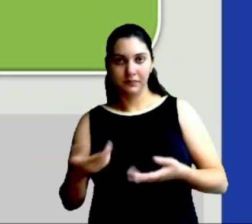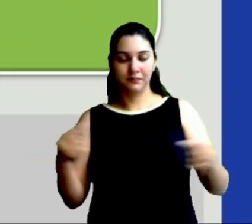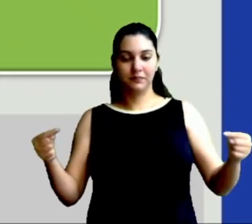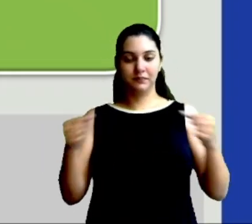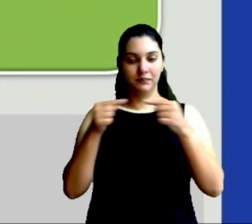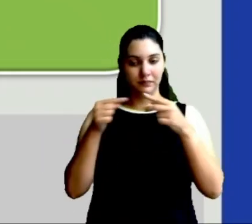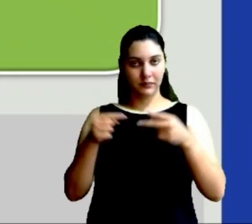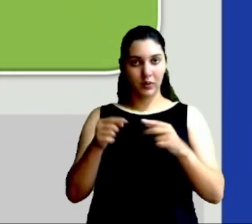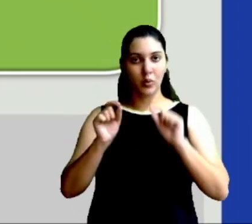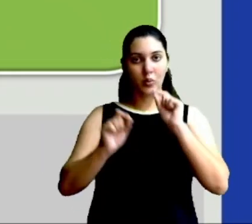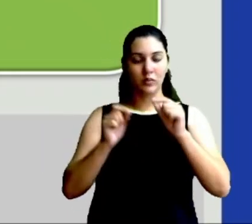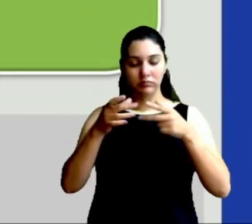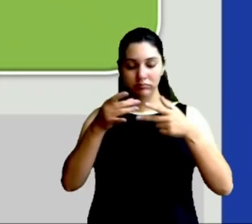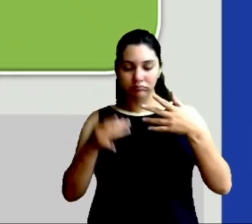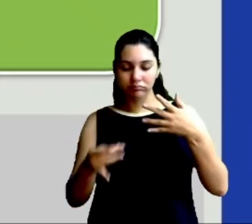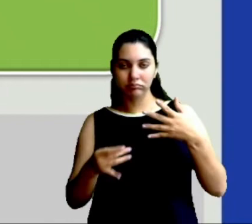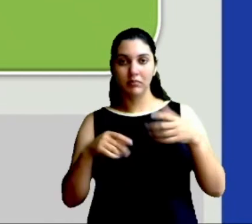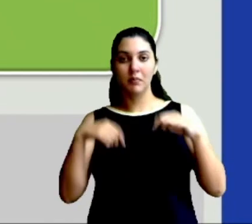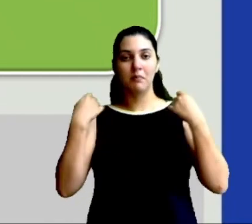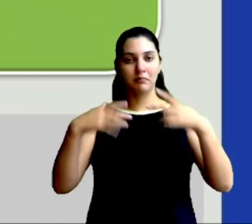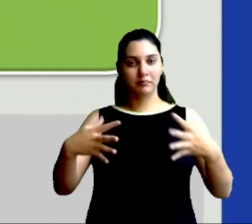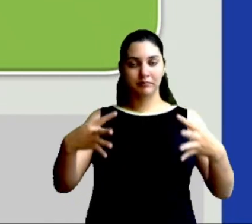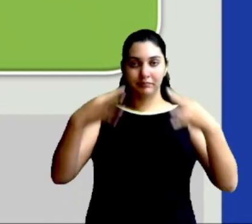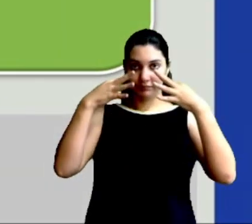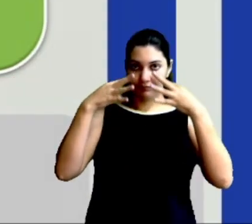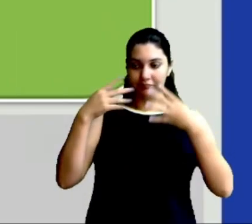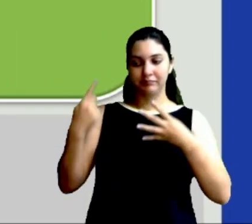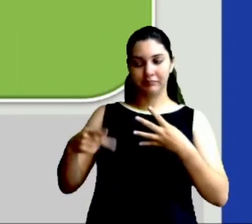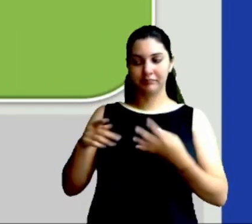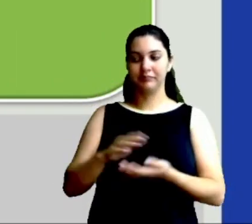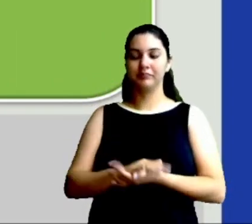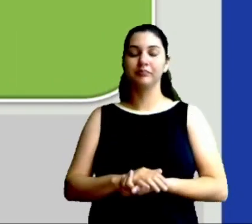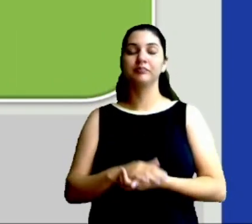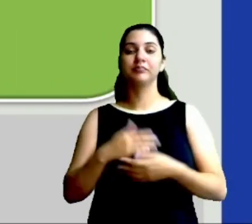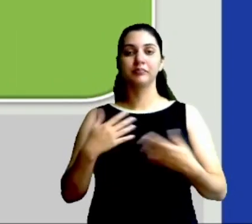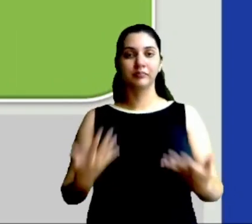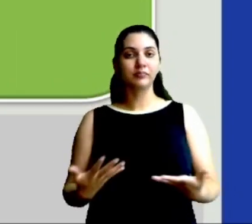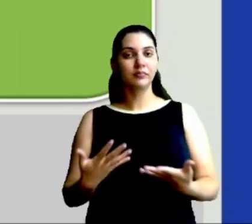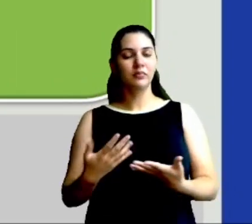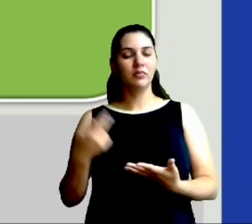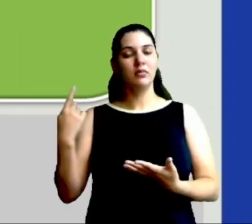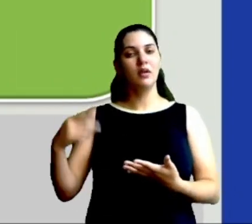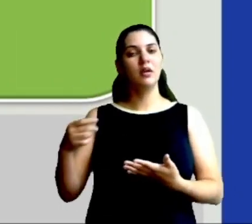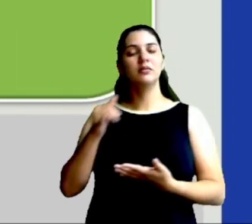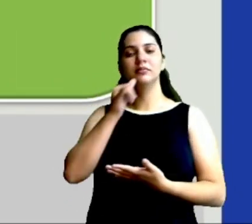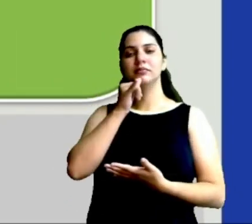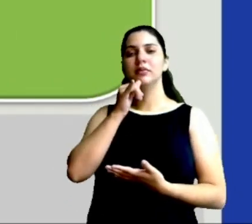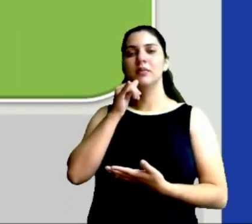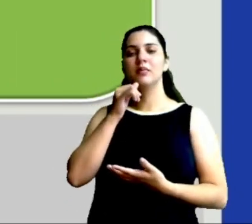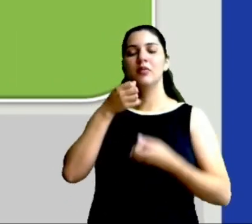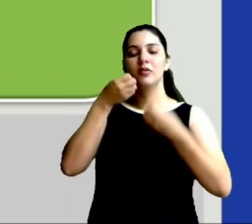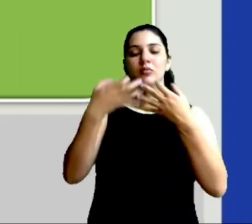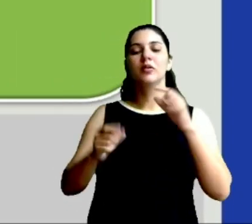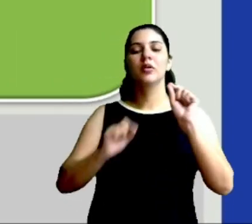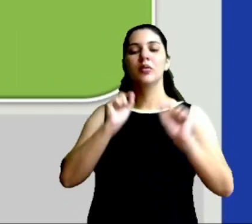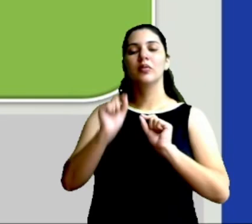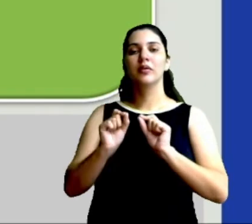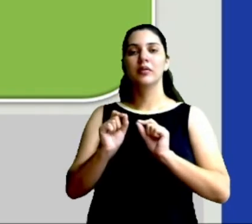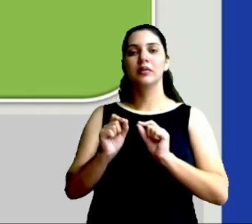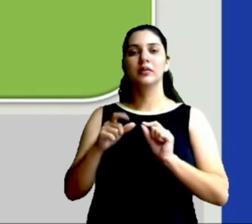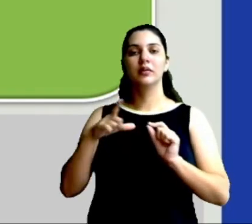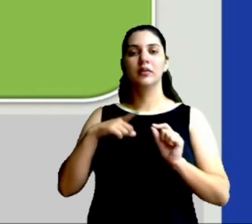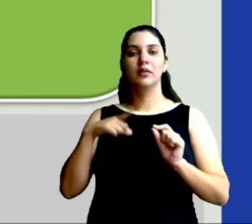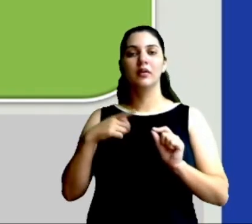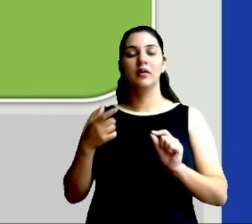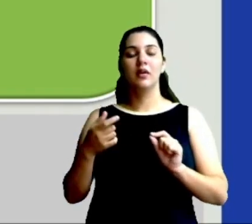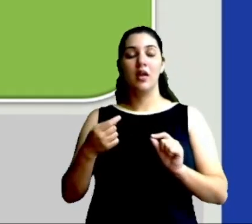a prioridade. Então, fica bem atento a isso aí, tá? Gente, esse exemplo diz assim, ó. Eu, tu e